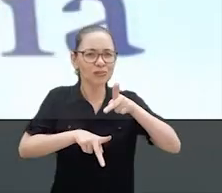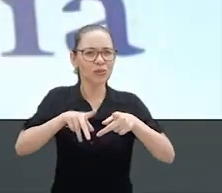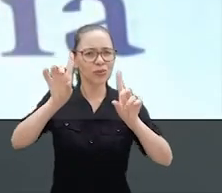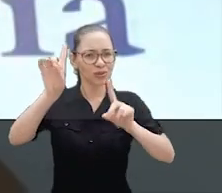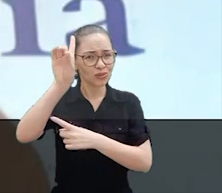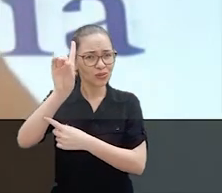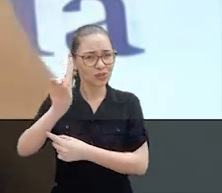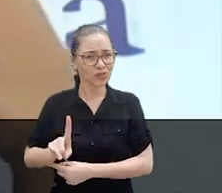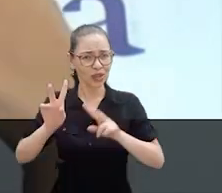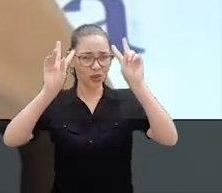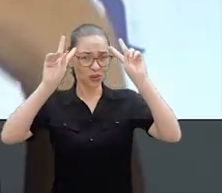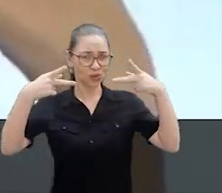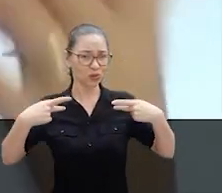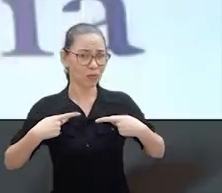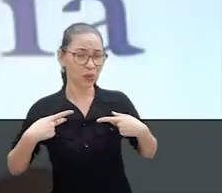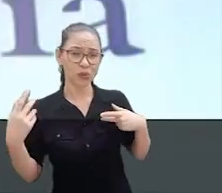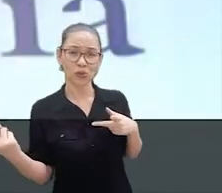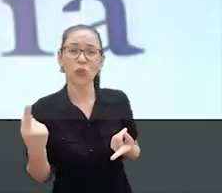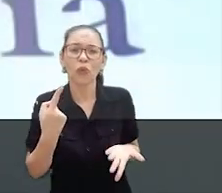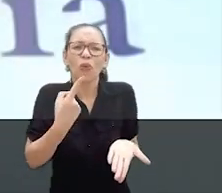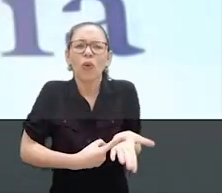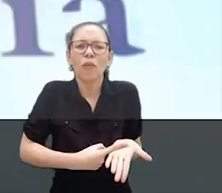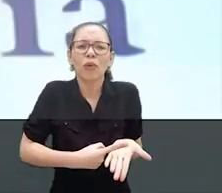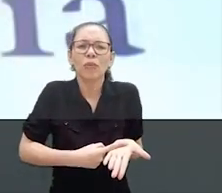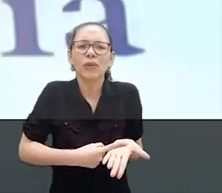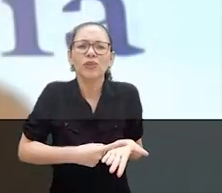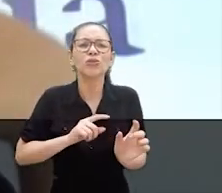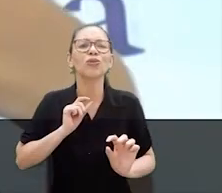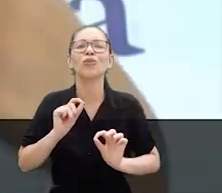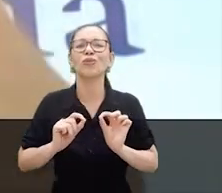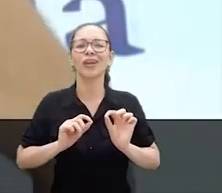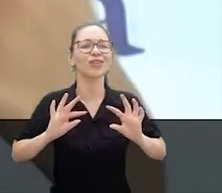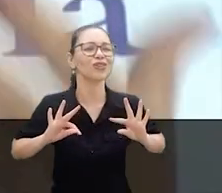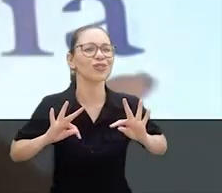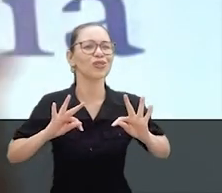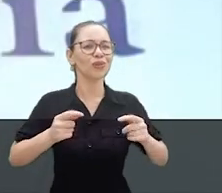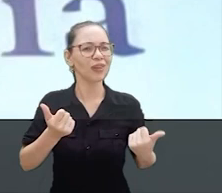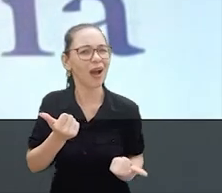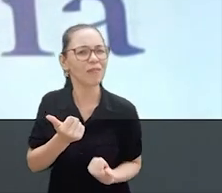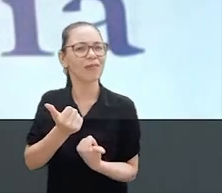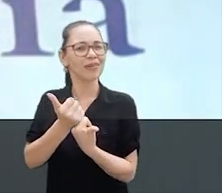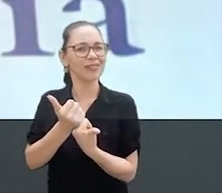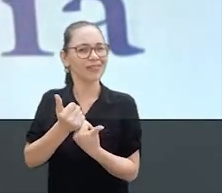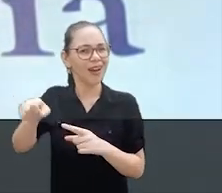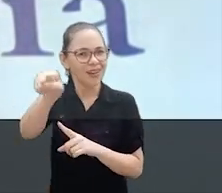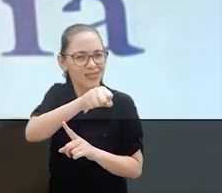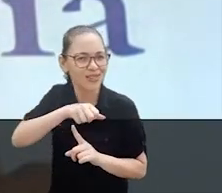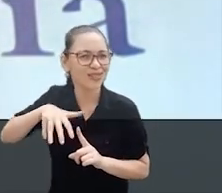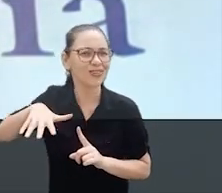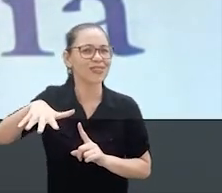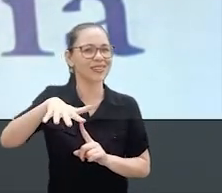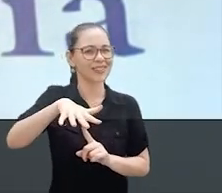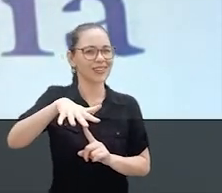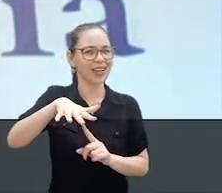Direitos Humanos, entre o compromisso social da psicologia, entre tantas outras contribuições